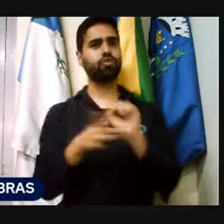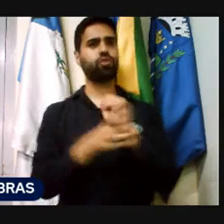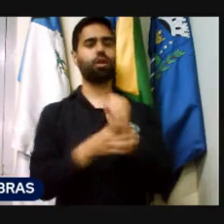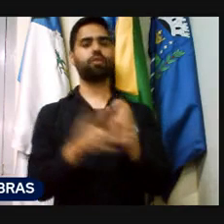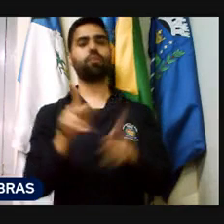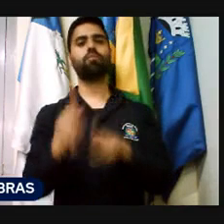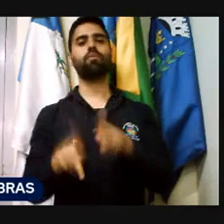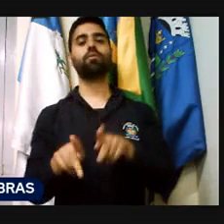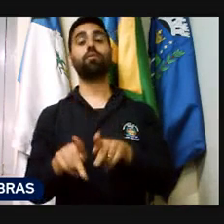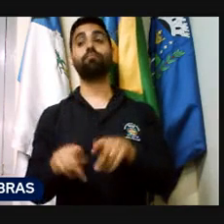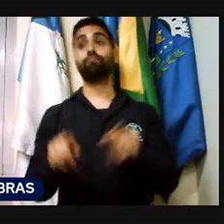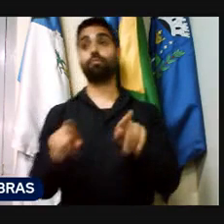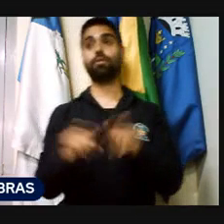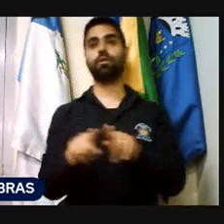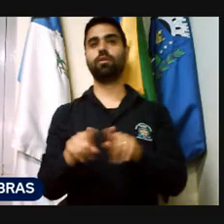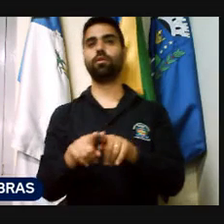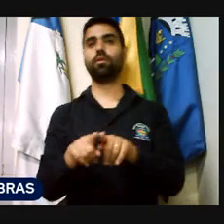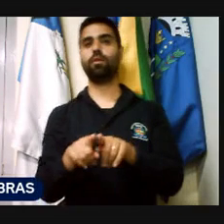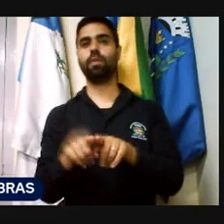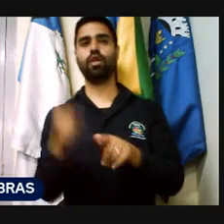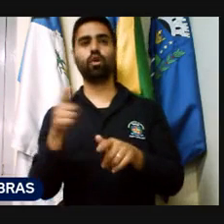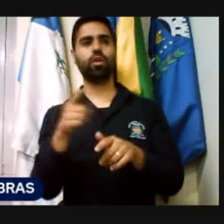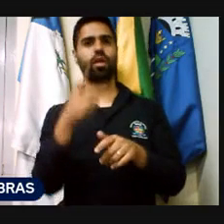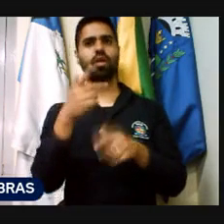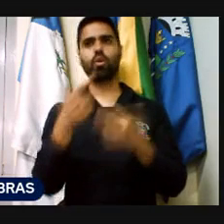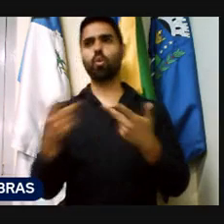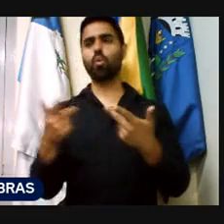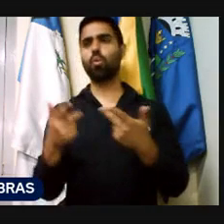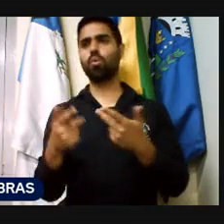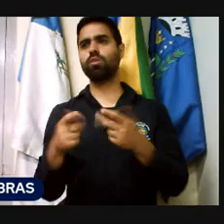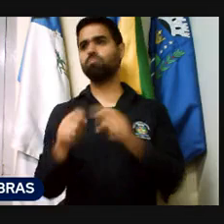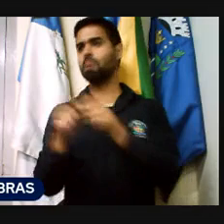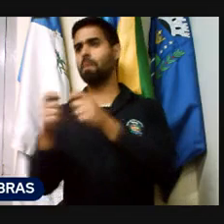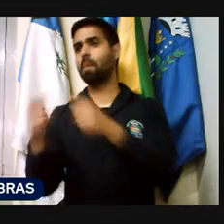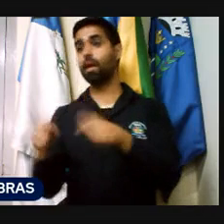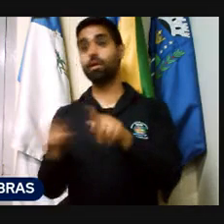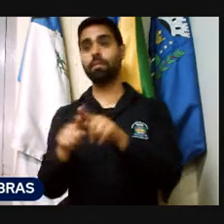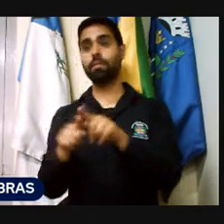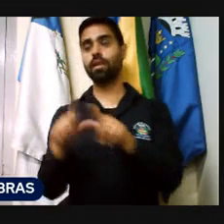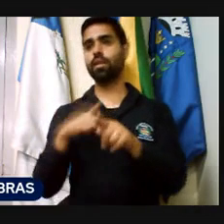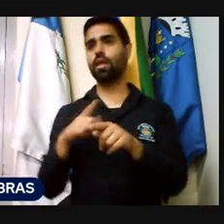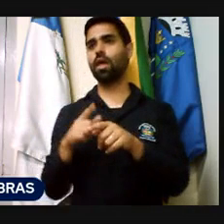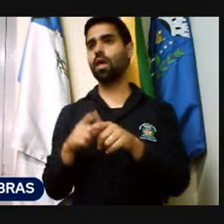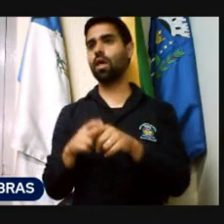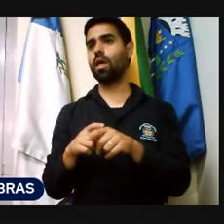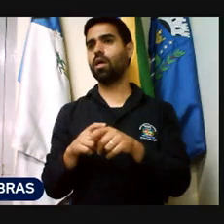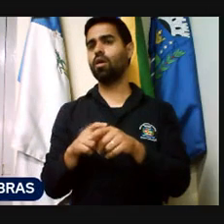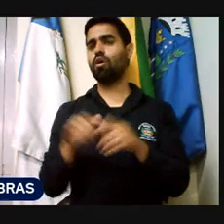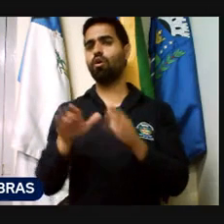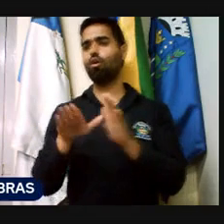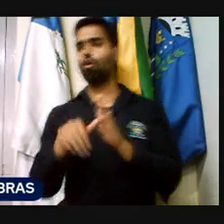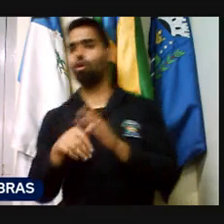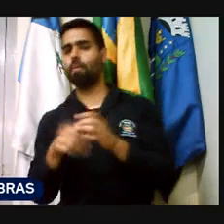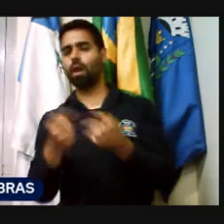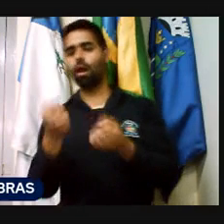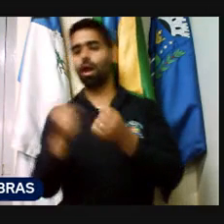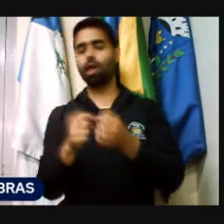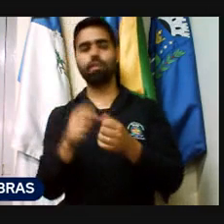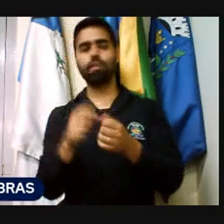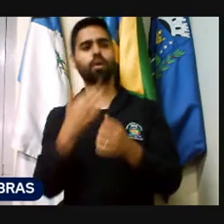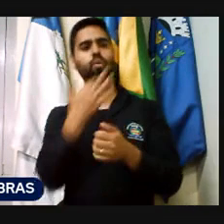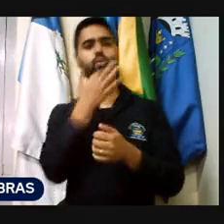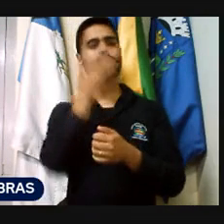população, além de coibir atos de vandalismo, ajudar a identificar placas de carros furtados, identificar criminosos,